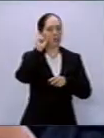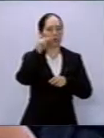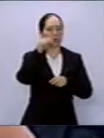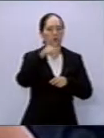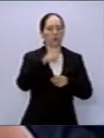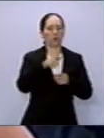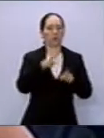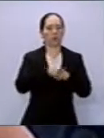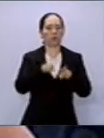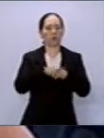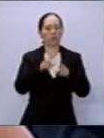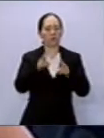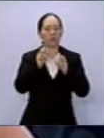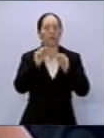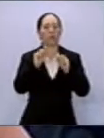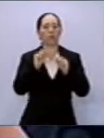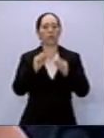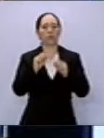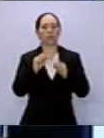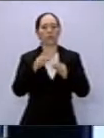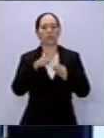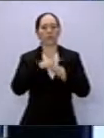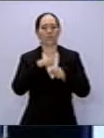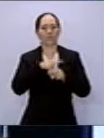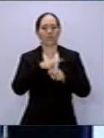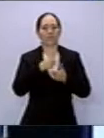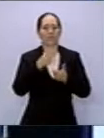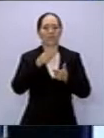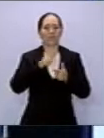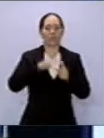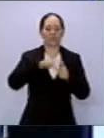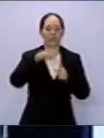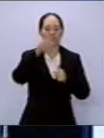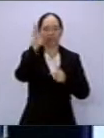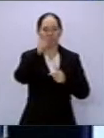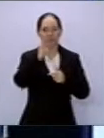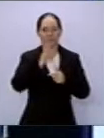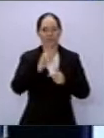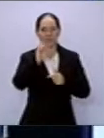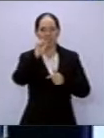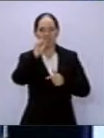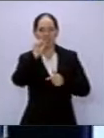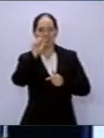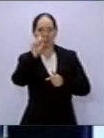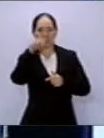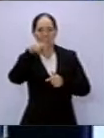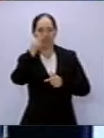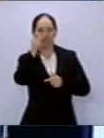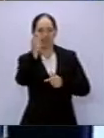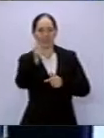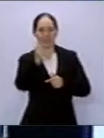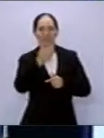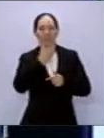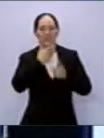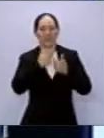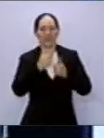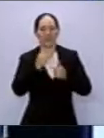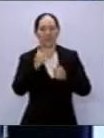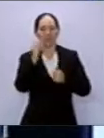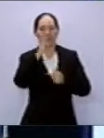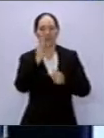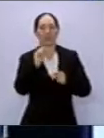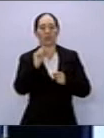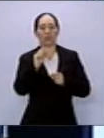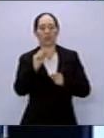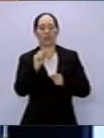conhece um pouco percebem que é uma senha no Brasil do uma senha de transformar saúde